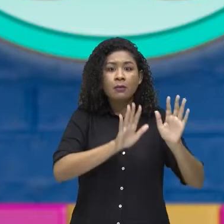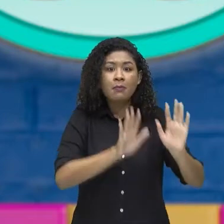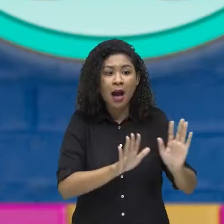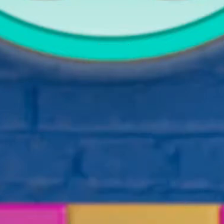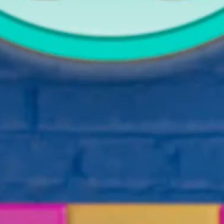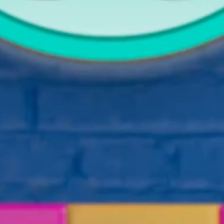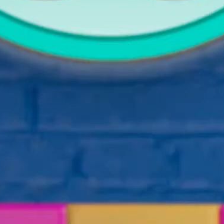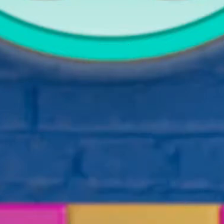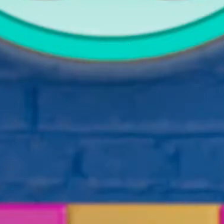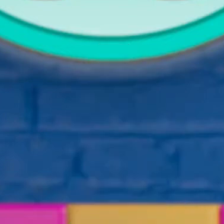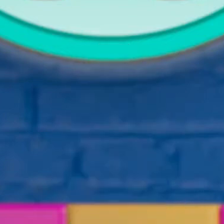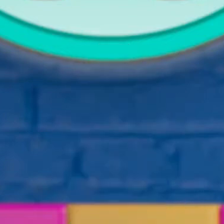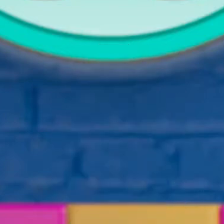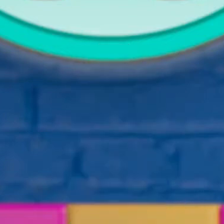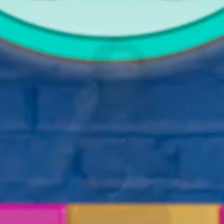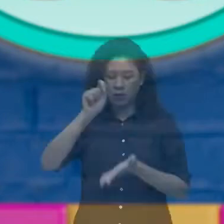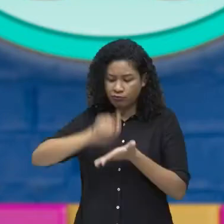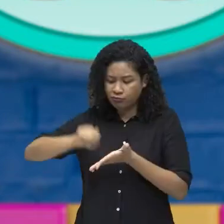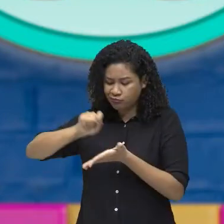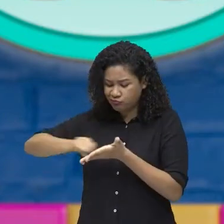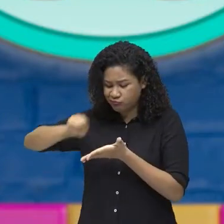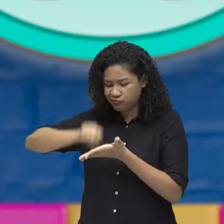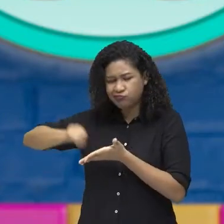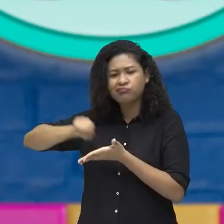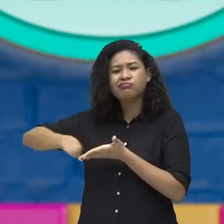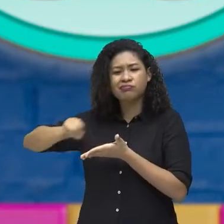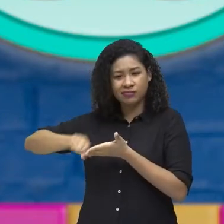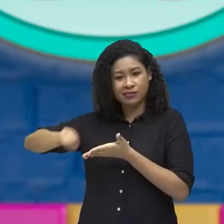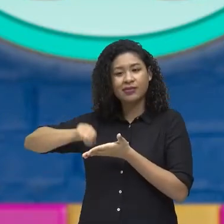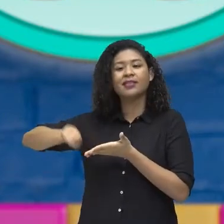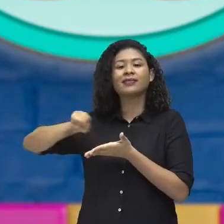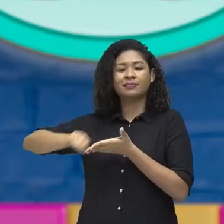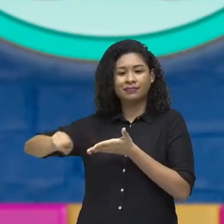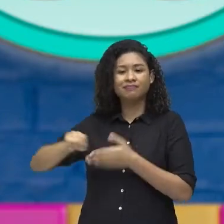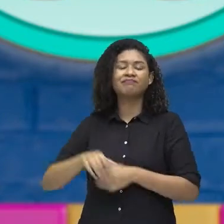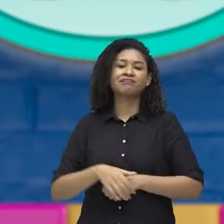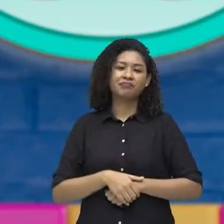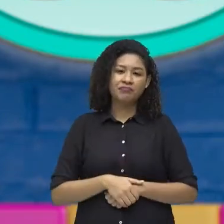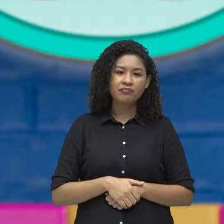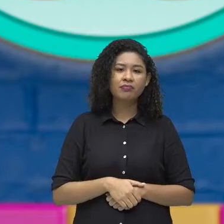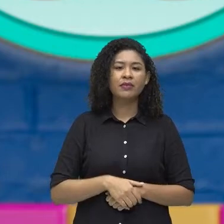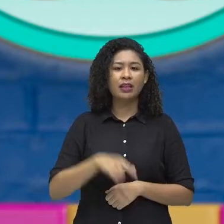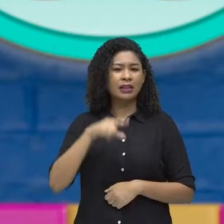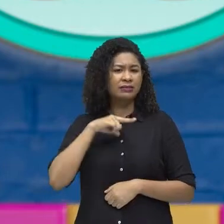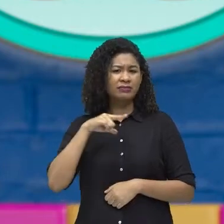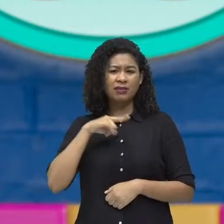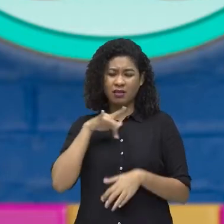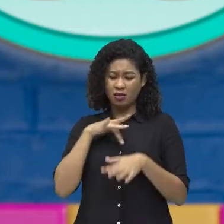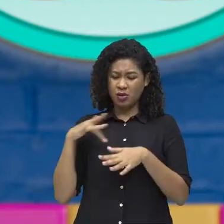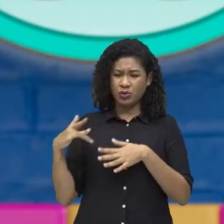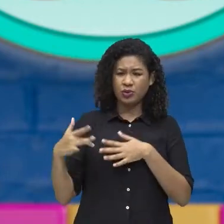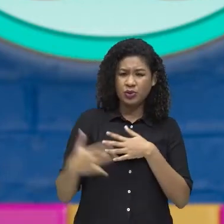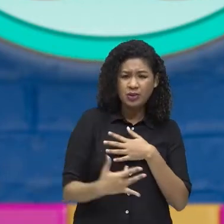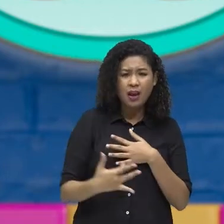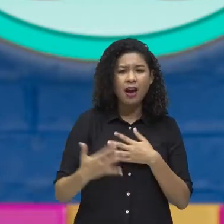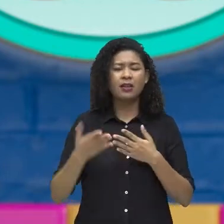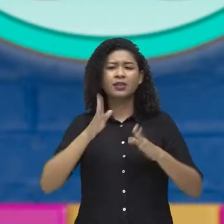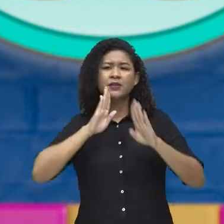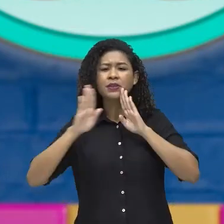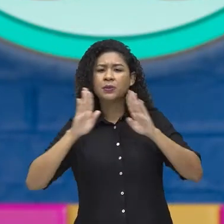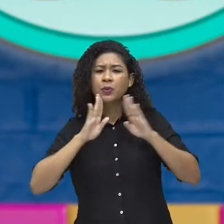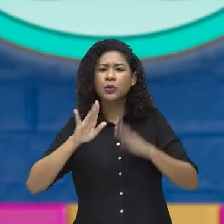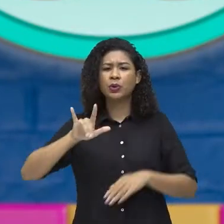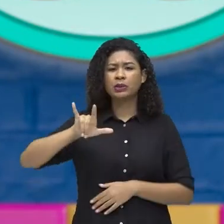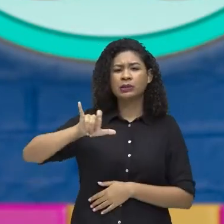escrever, né? Tem pessoas que alimentam seus diários hoje, os portais das redes sociais mesmo, Facebook,